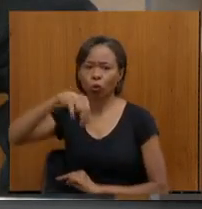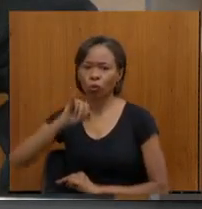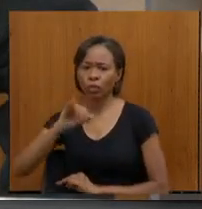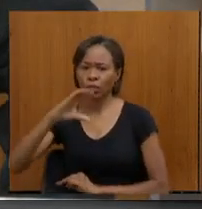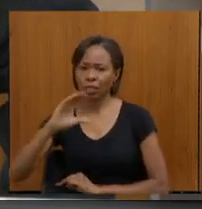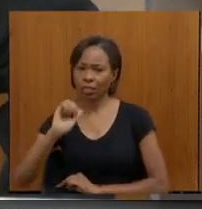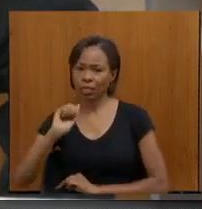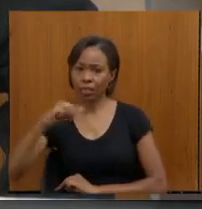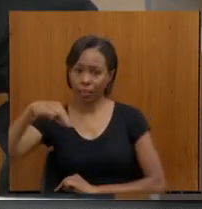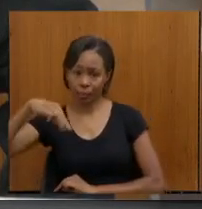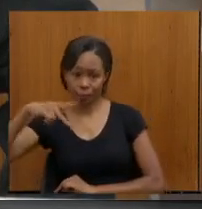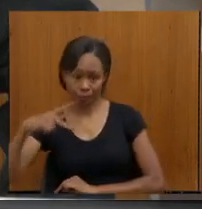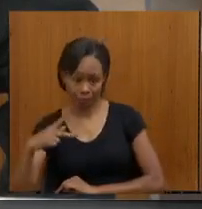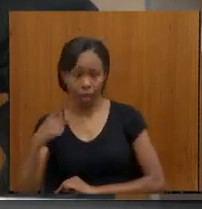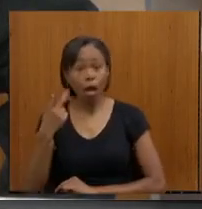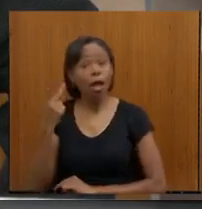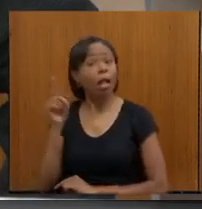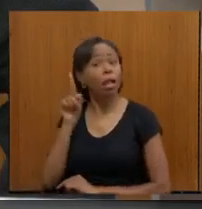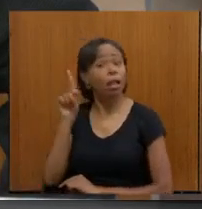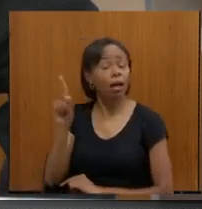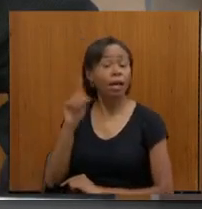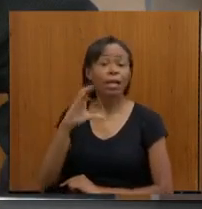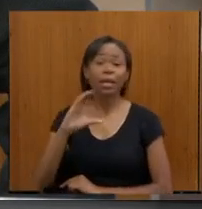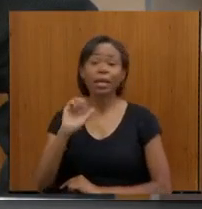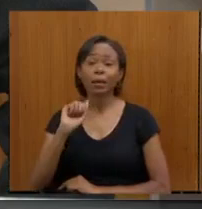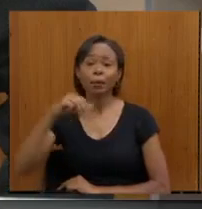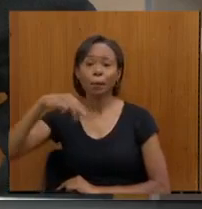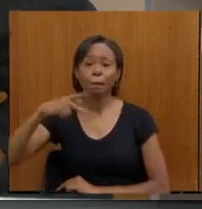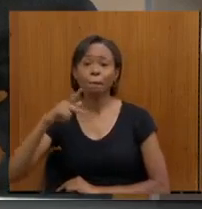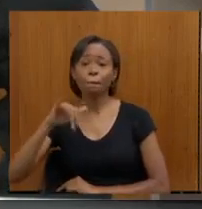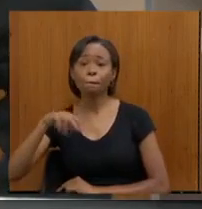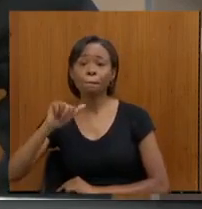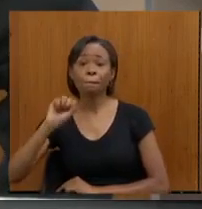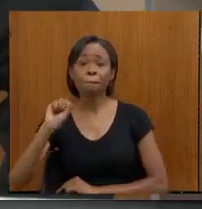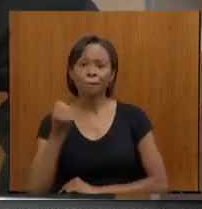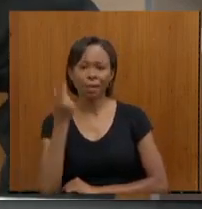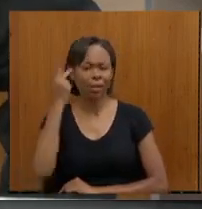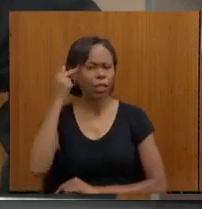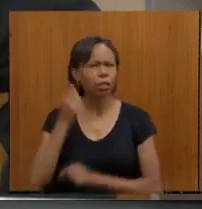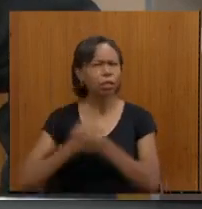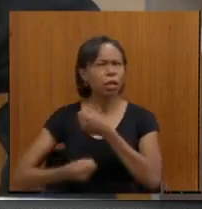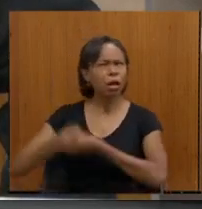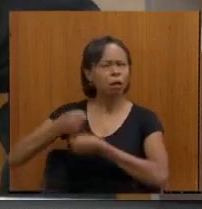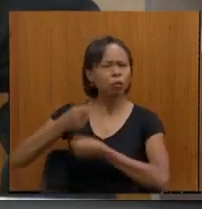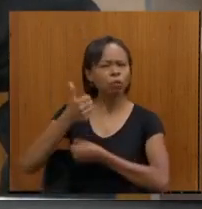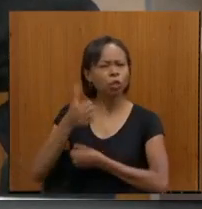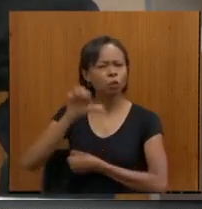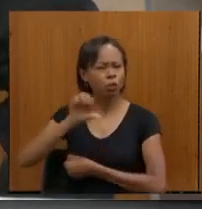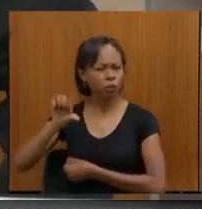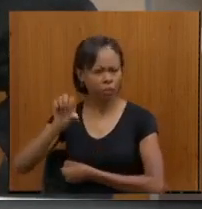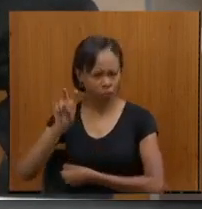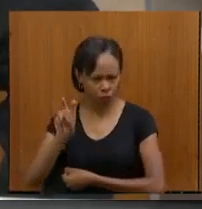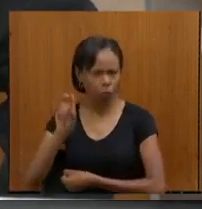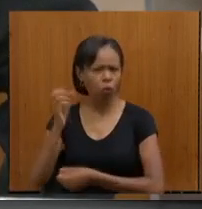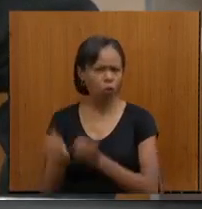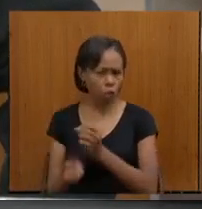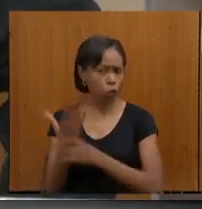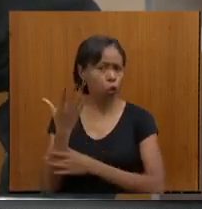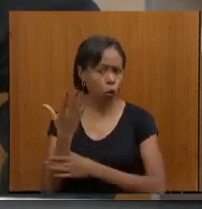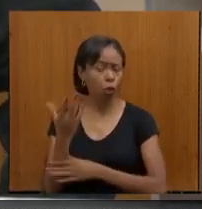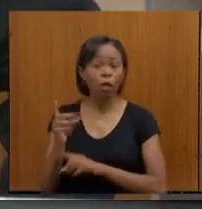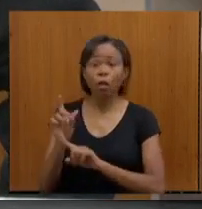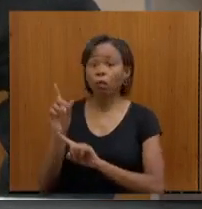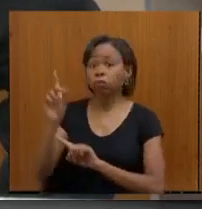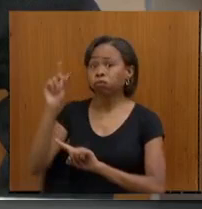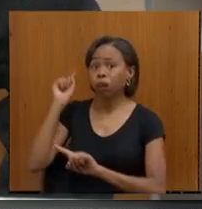foi criado em 1995 se eu não me engano e já Desde aquela época se estudava